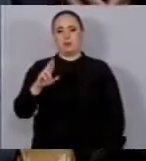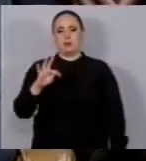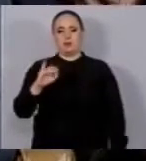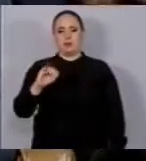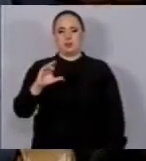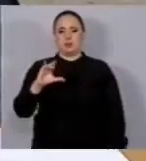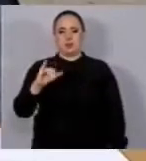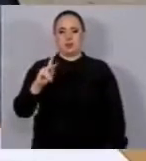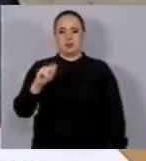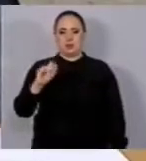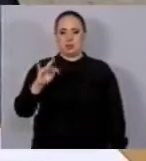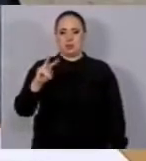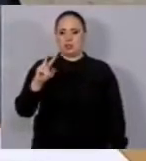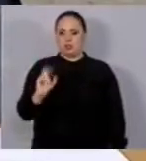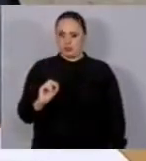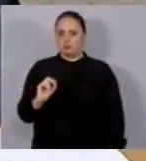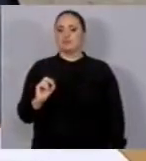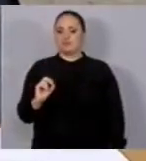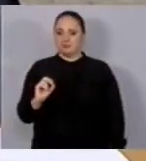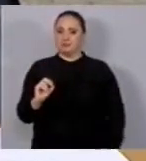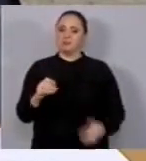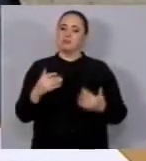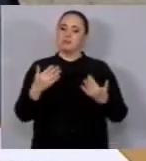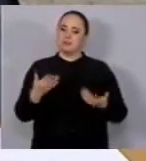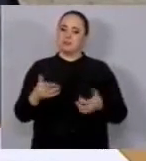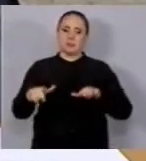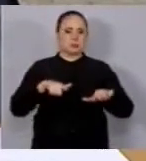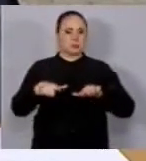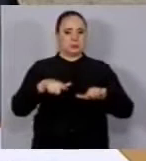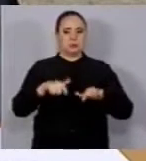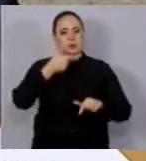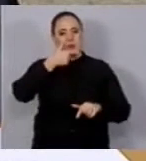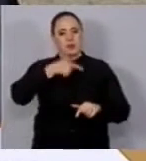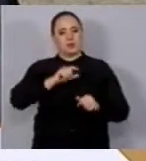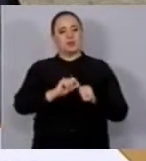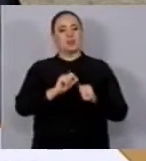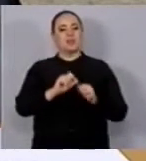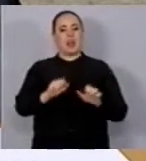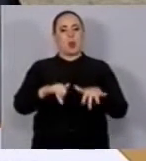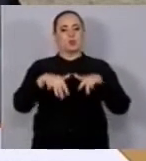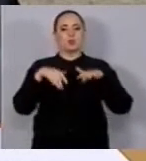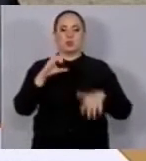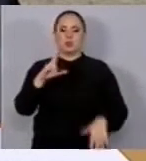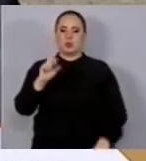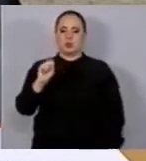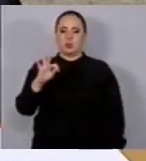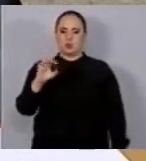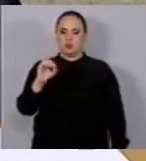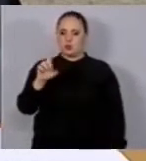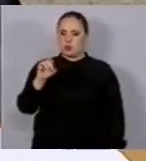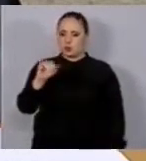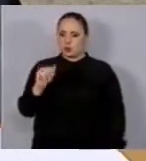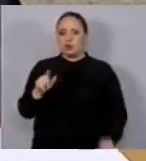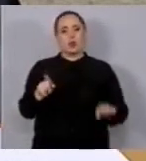que é exemplo mais expressivo a implantação das audiências de custódia e o franco